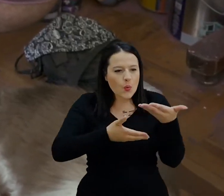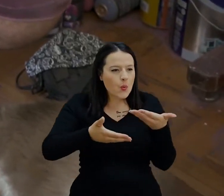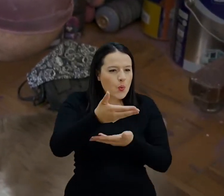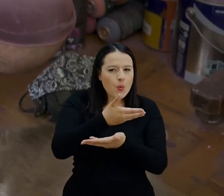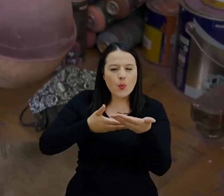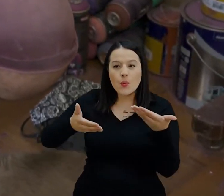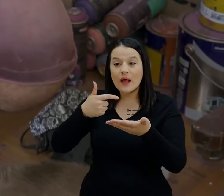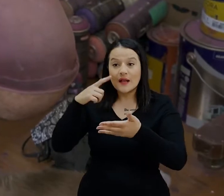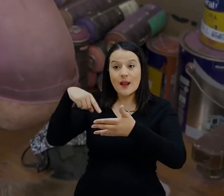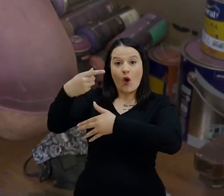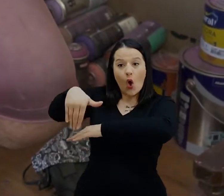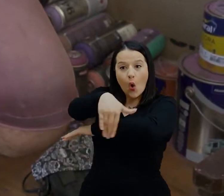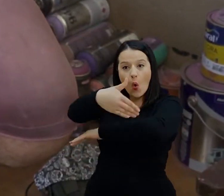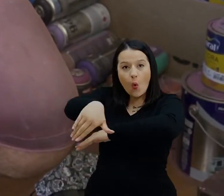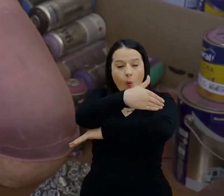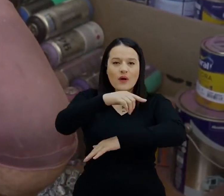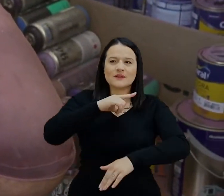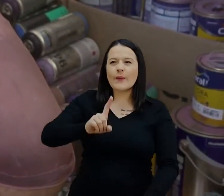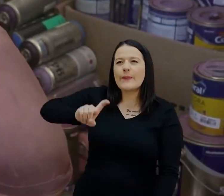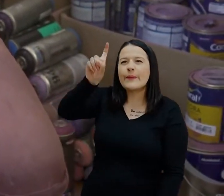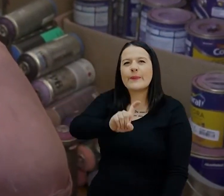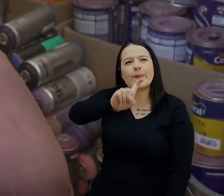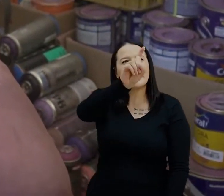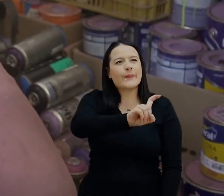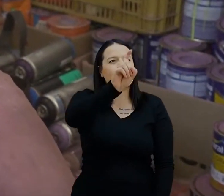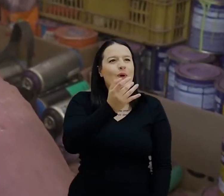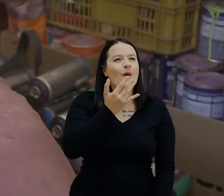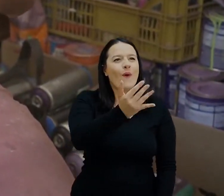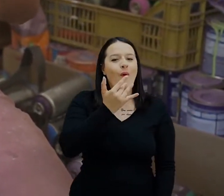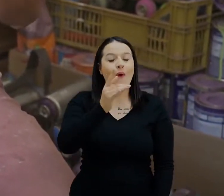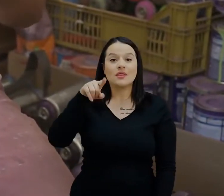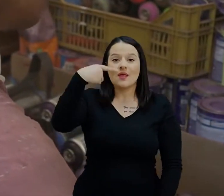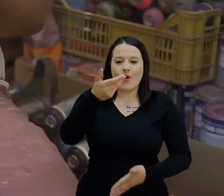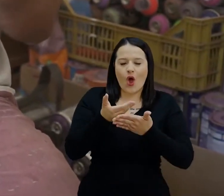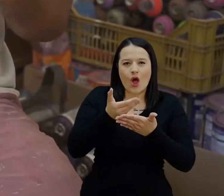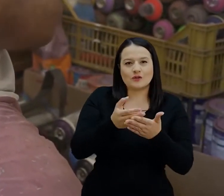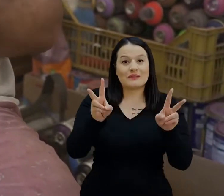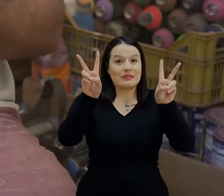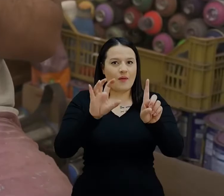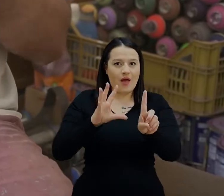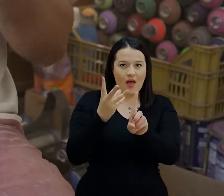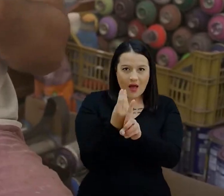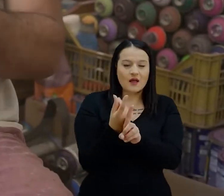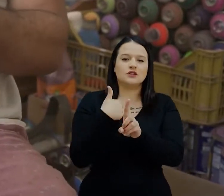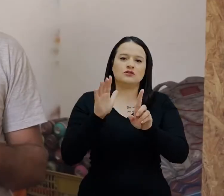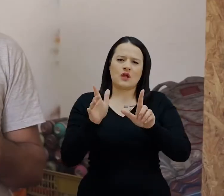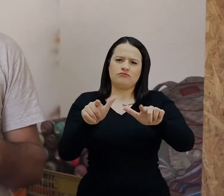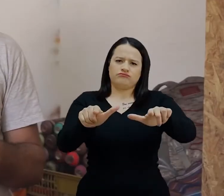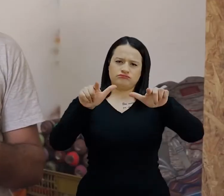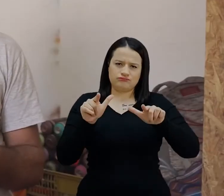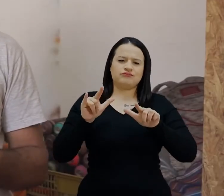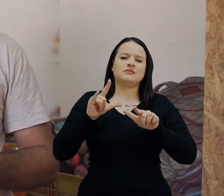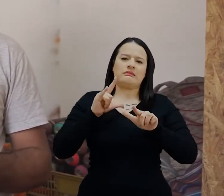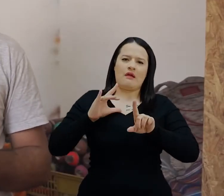rede e comecei a sair para pintar na rua. E a partir daí comecei a estudar mais um pouco sobre artes, estudei artes, fiz